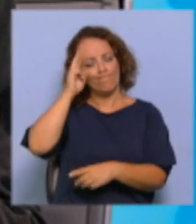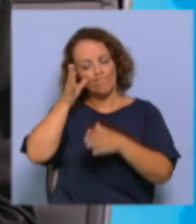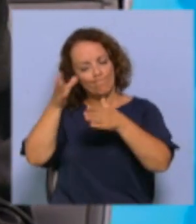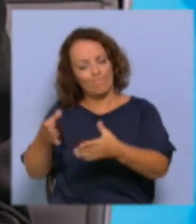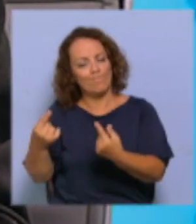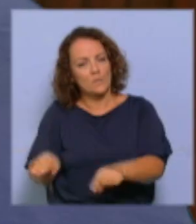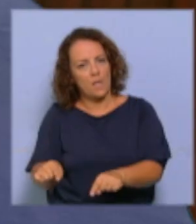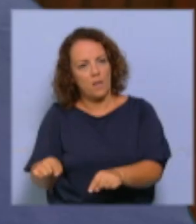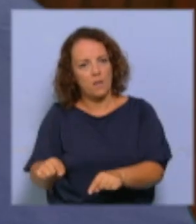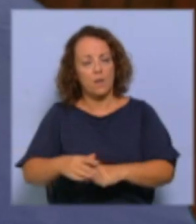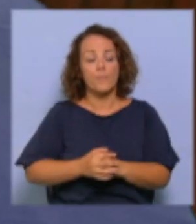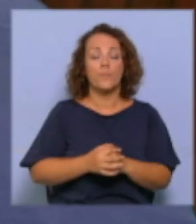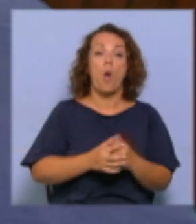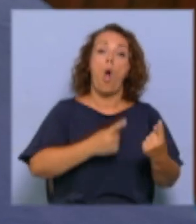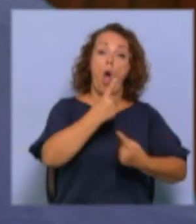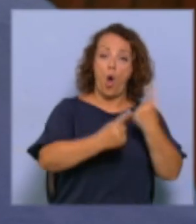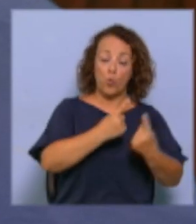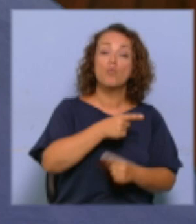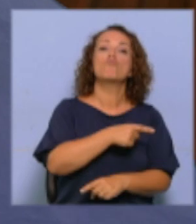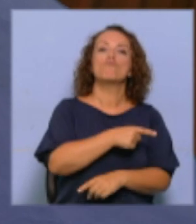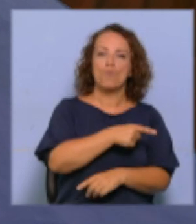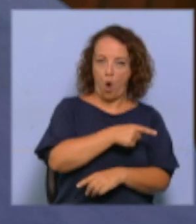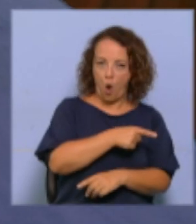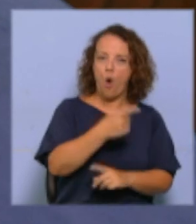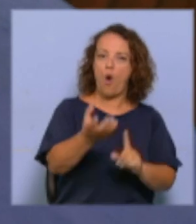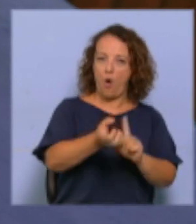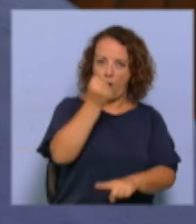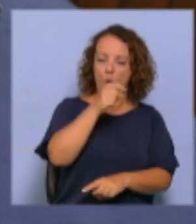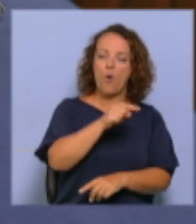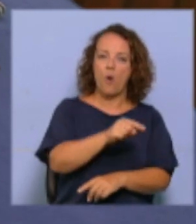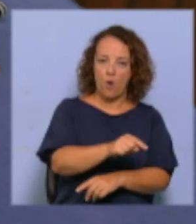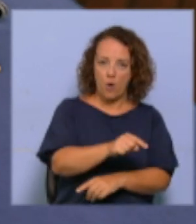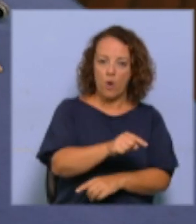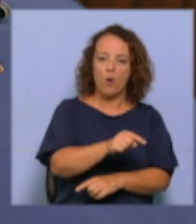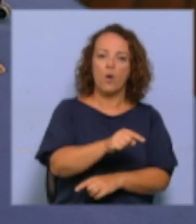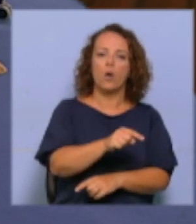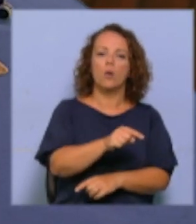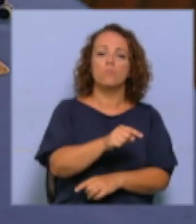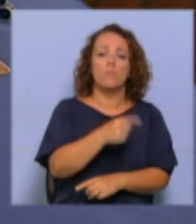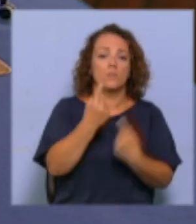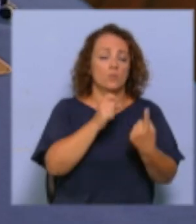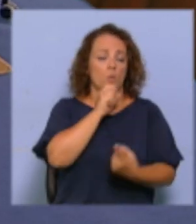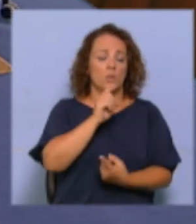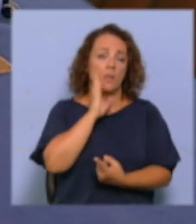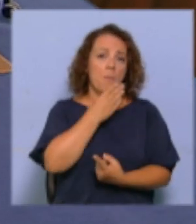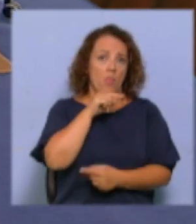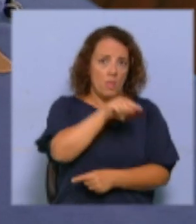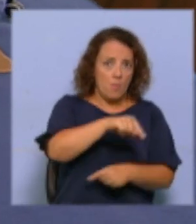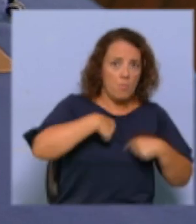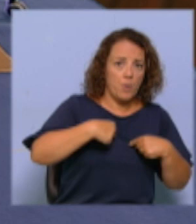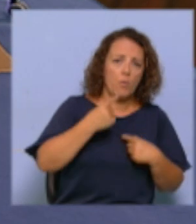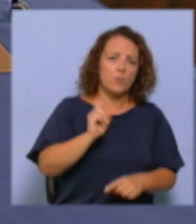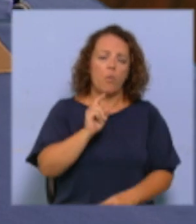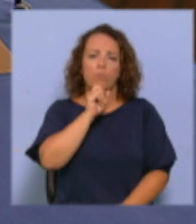uns foi possível, tiveram as circunstâncias, porventura nem depende deles, depende de muitas